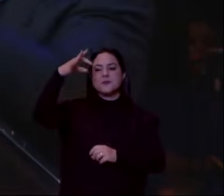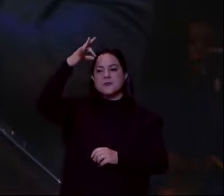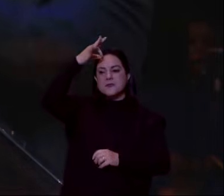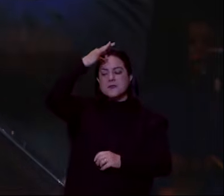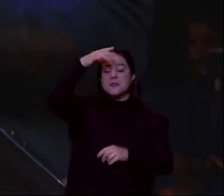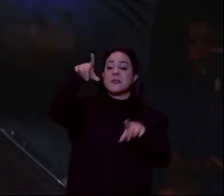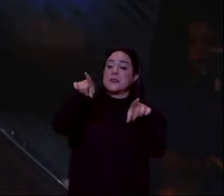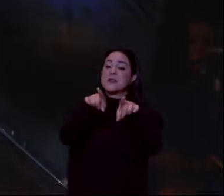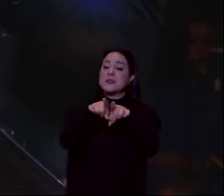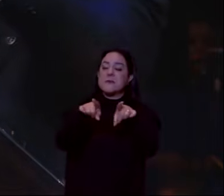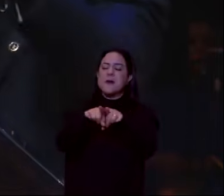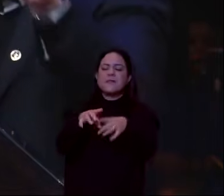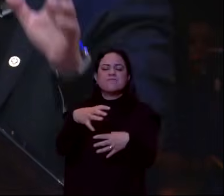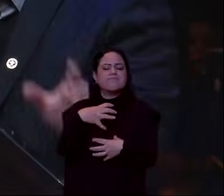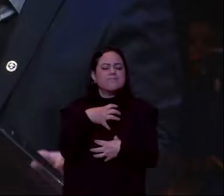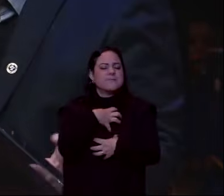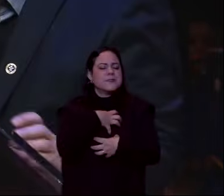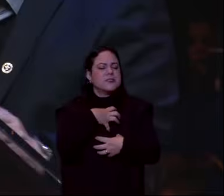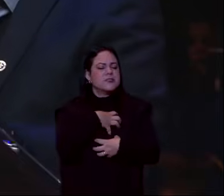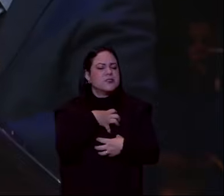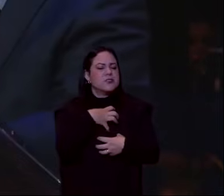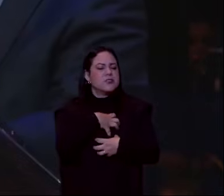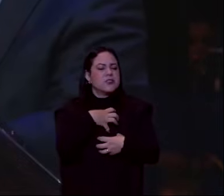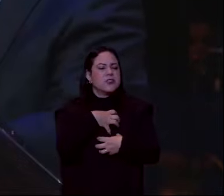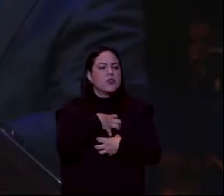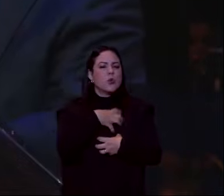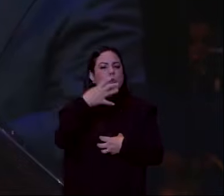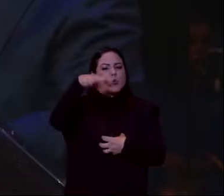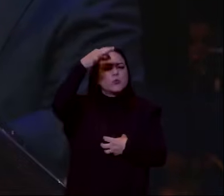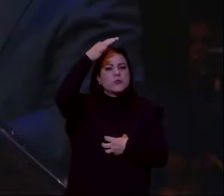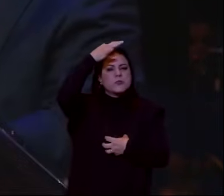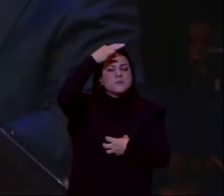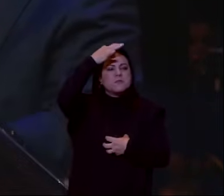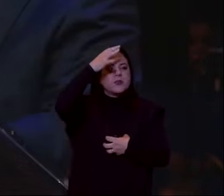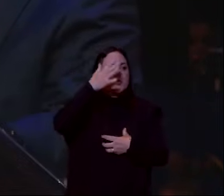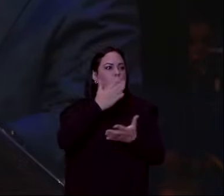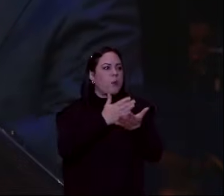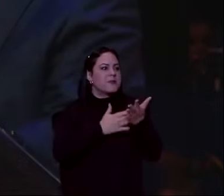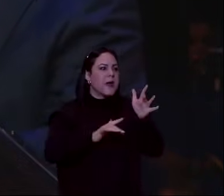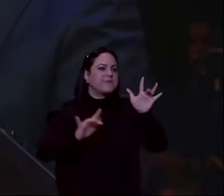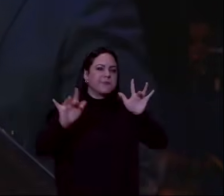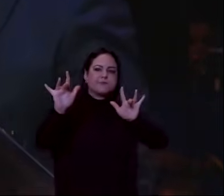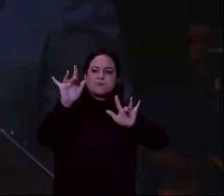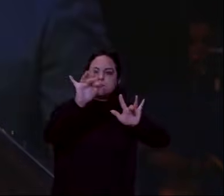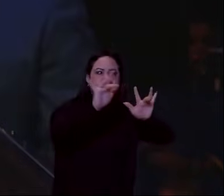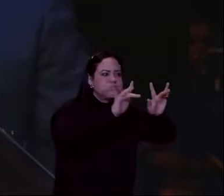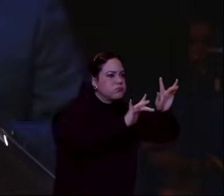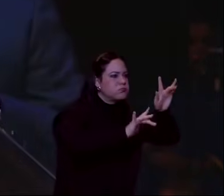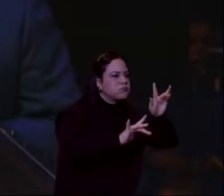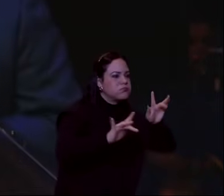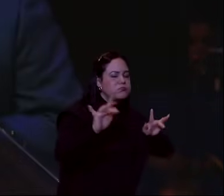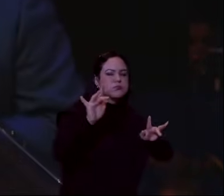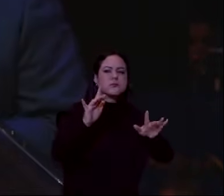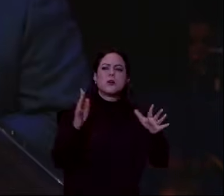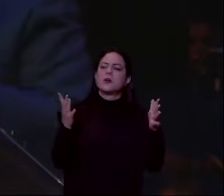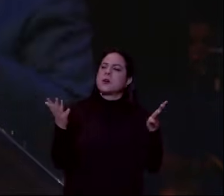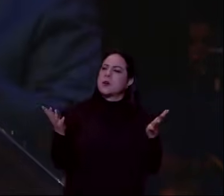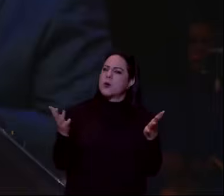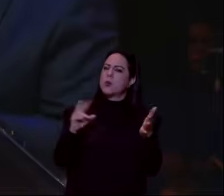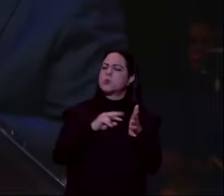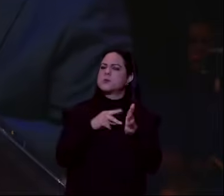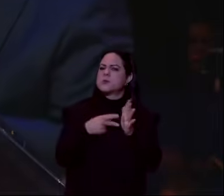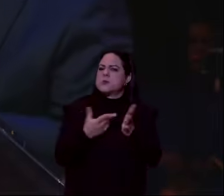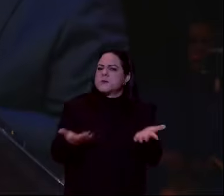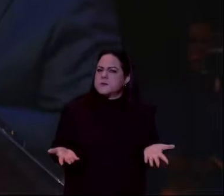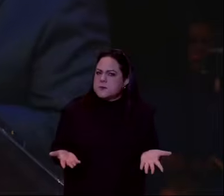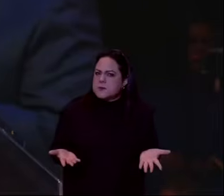a voz do Espírito que começava a falar no meio das pessoas. O que esse sinal quer